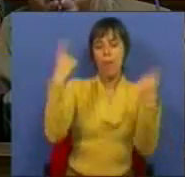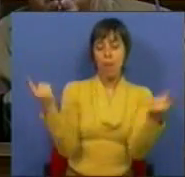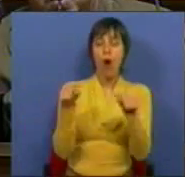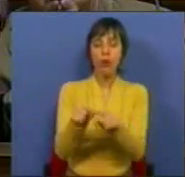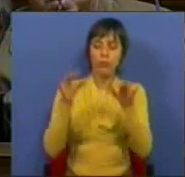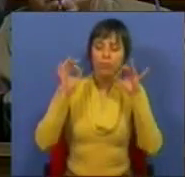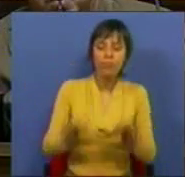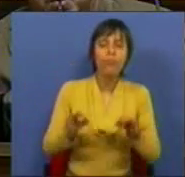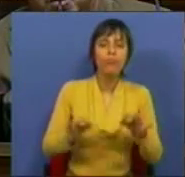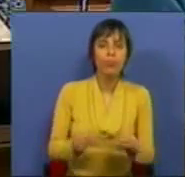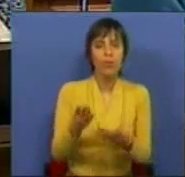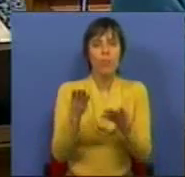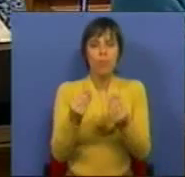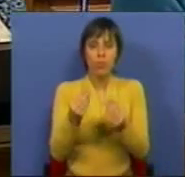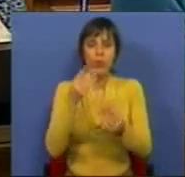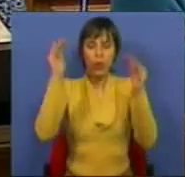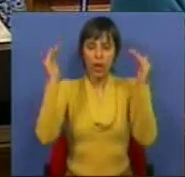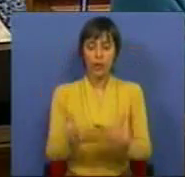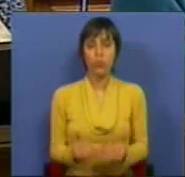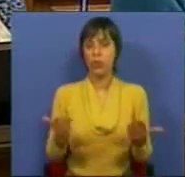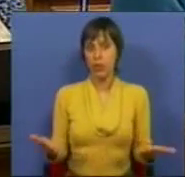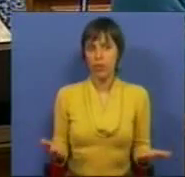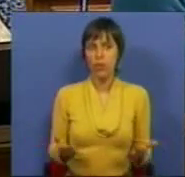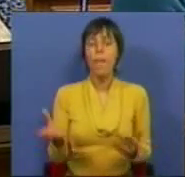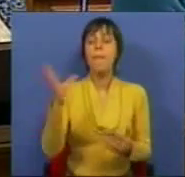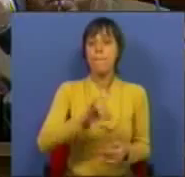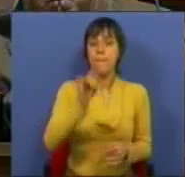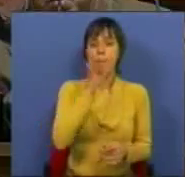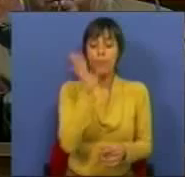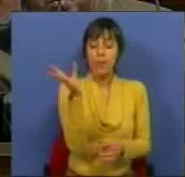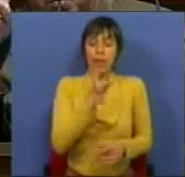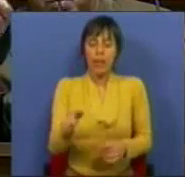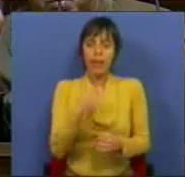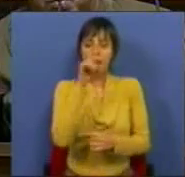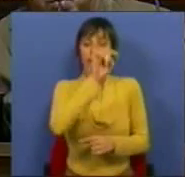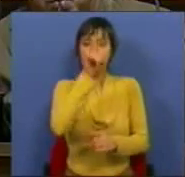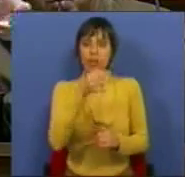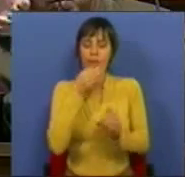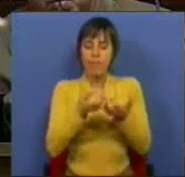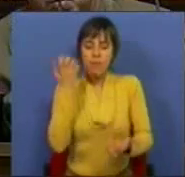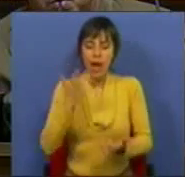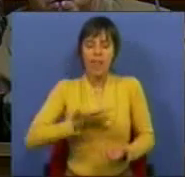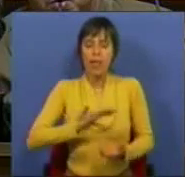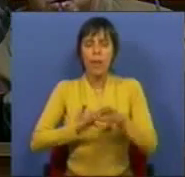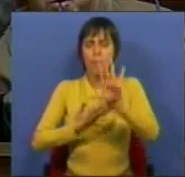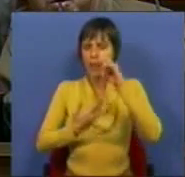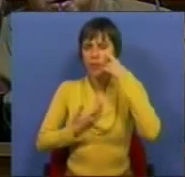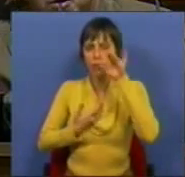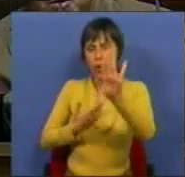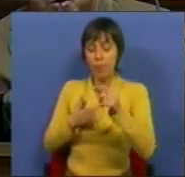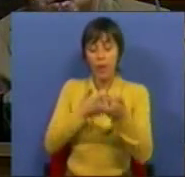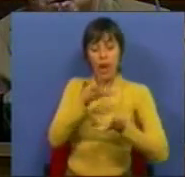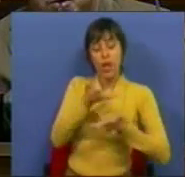ele é realmente muito reduzido. Mas veio tentar empolar a questão da dívida. Mas reparemos bem,